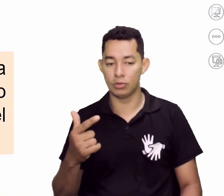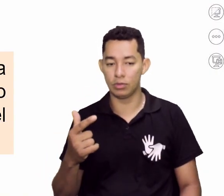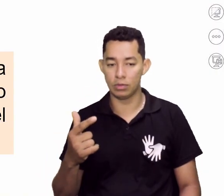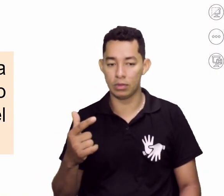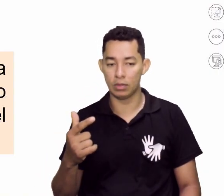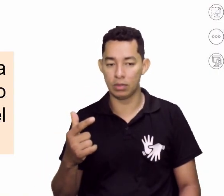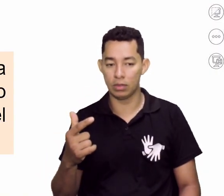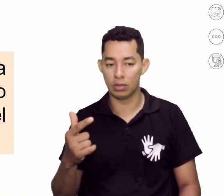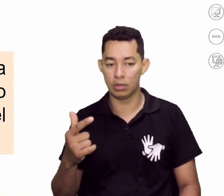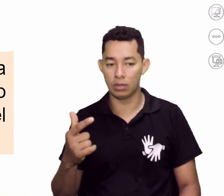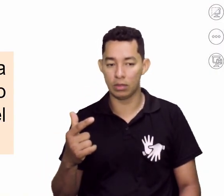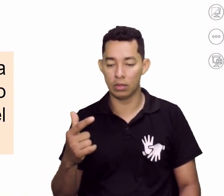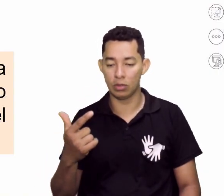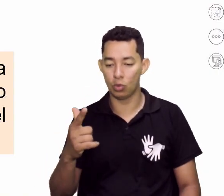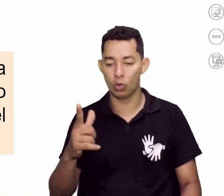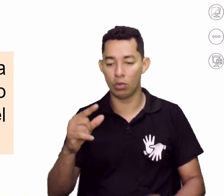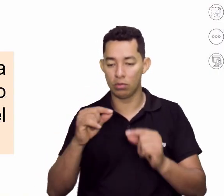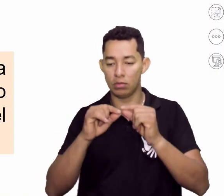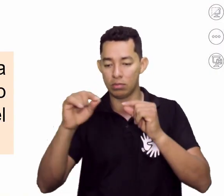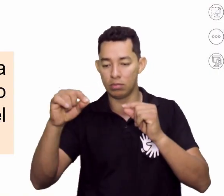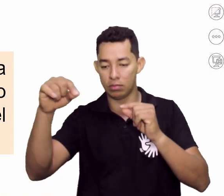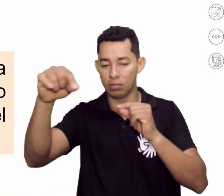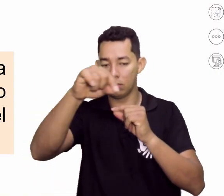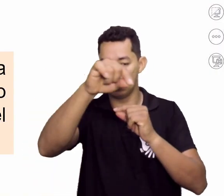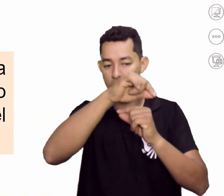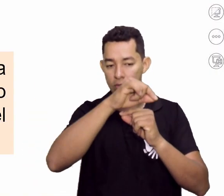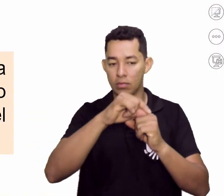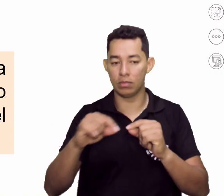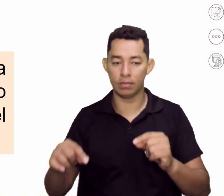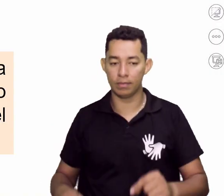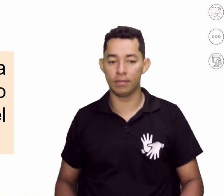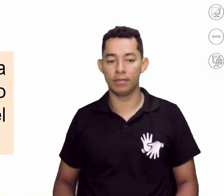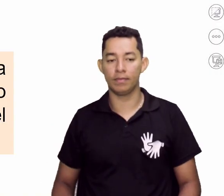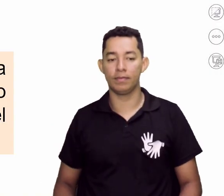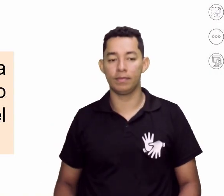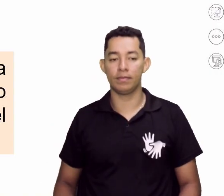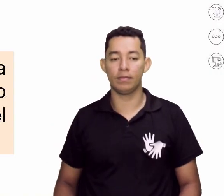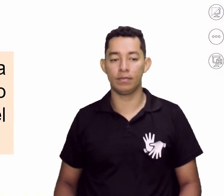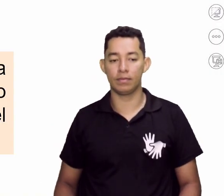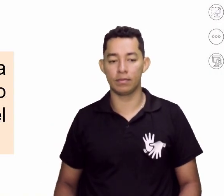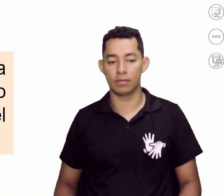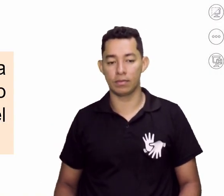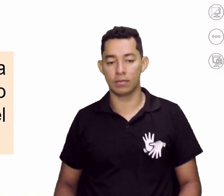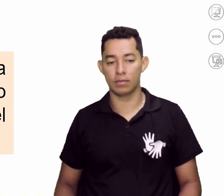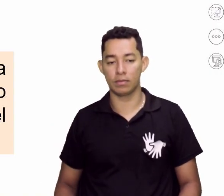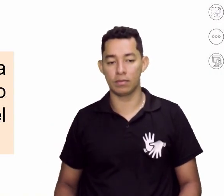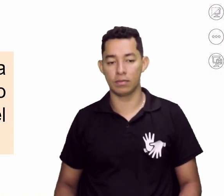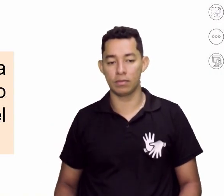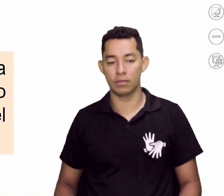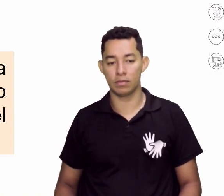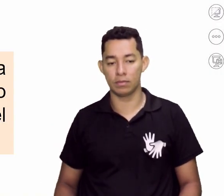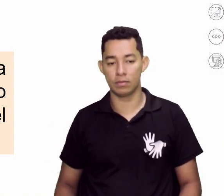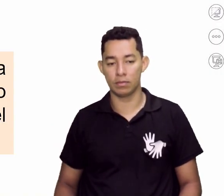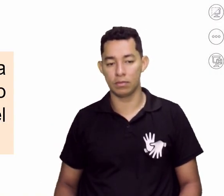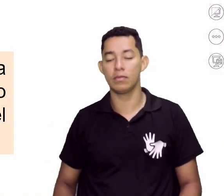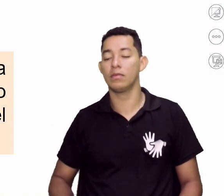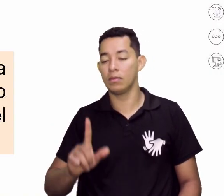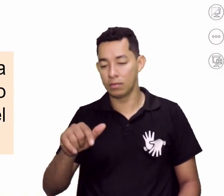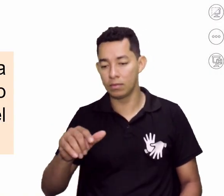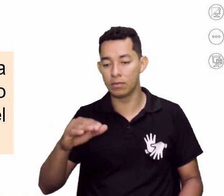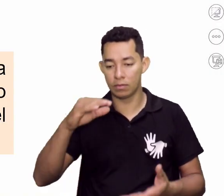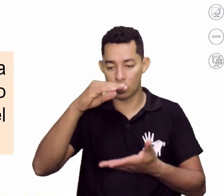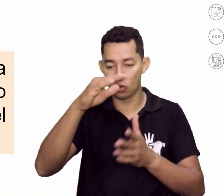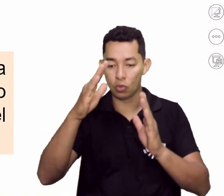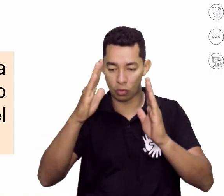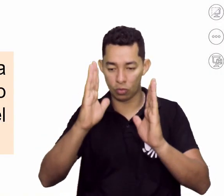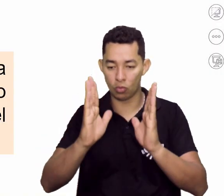e não tem, e não tem, e também não tem. Então, sugere ser um cubo, sim,